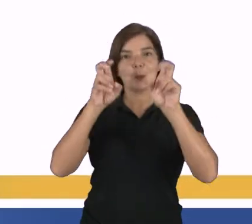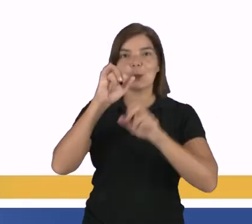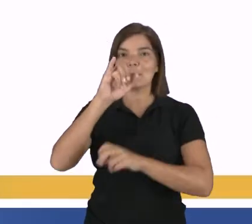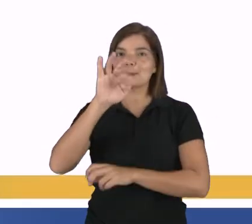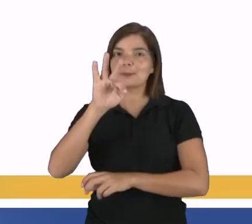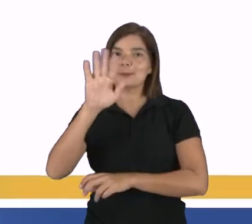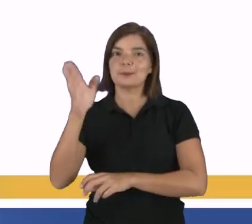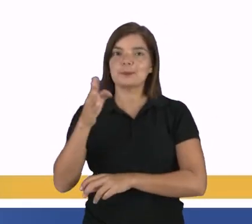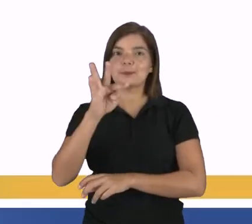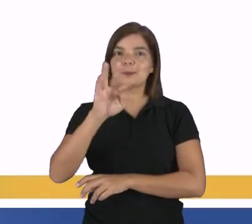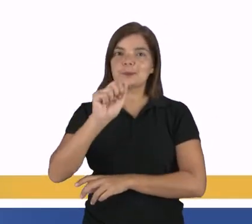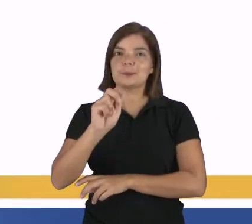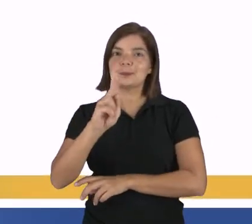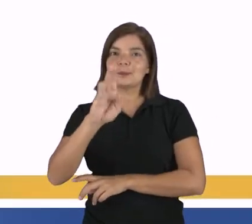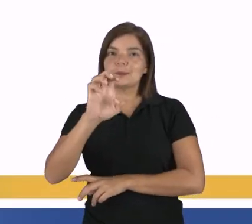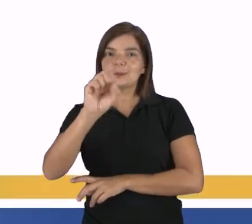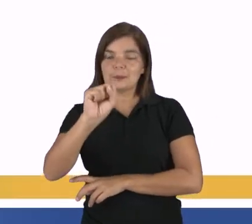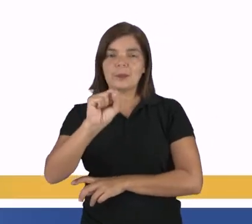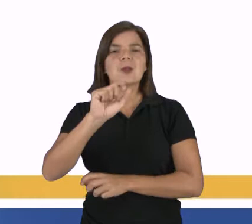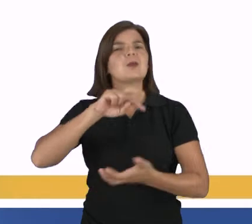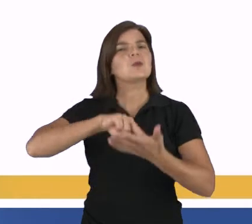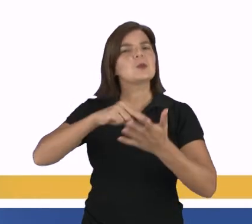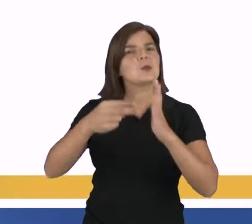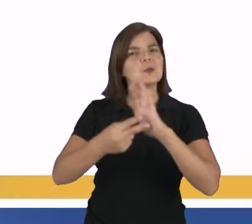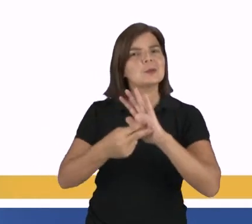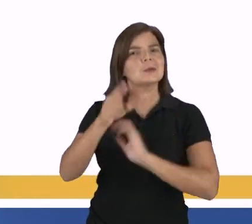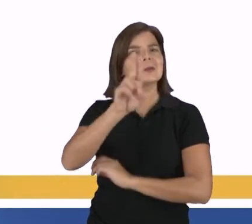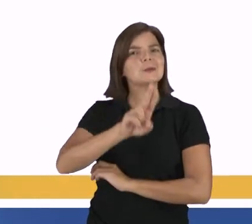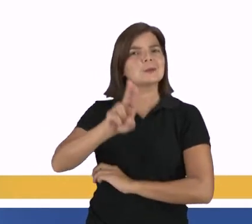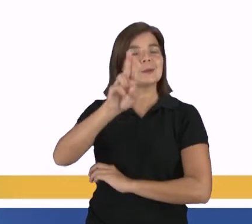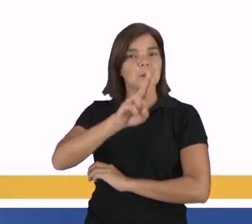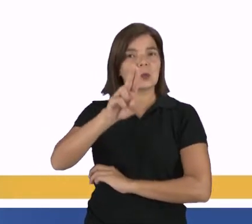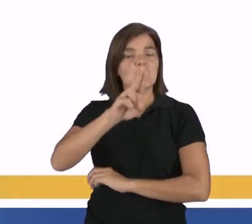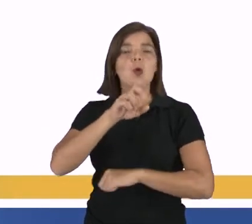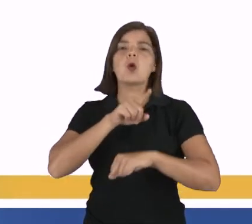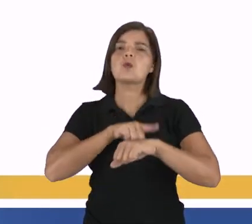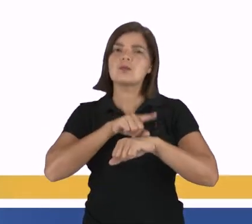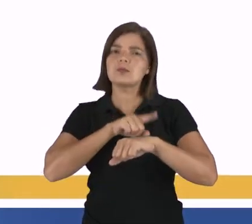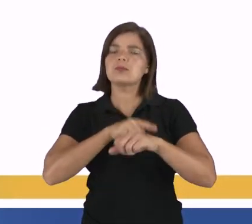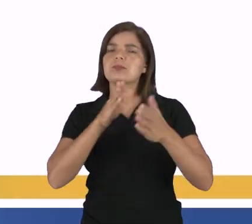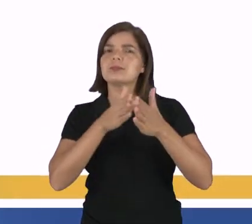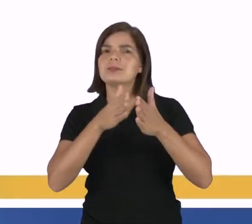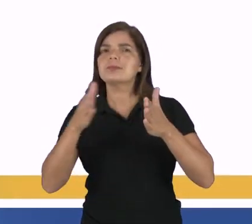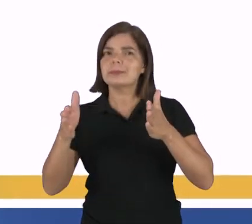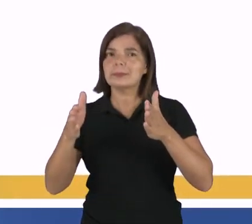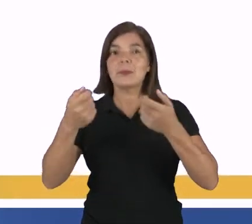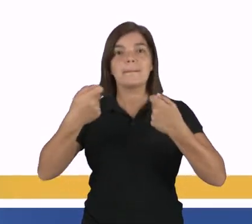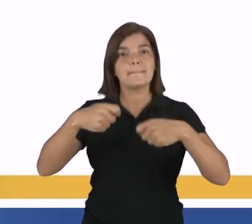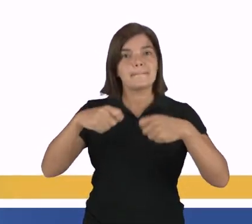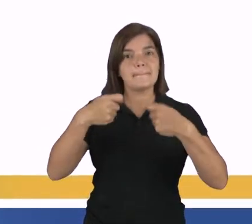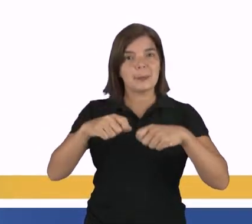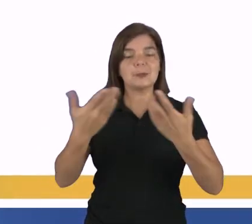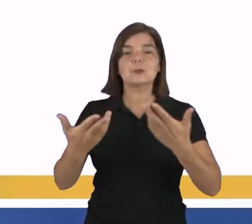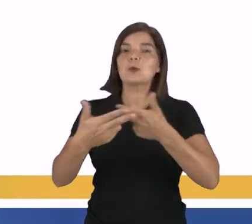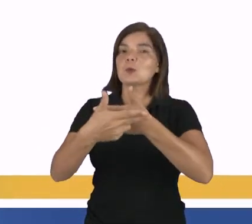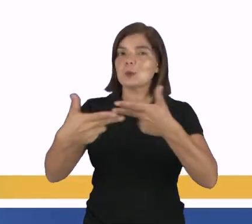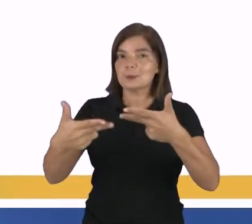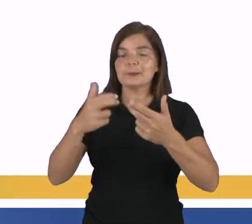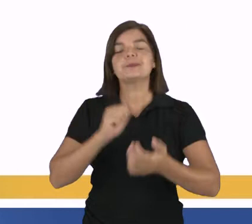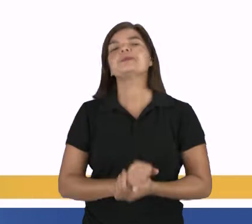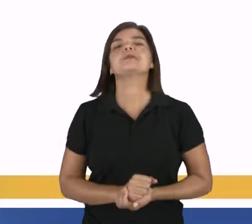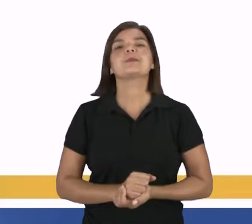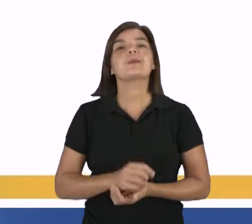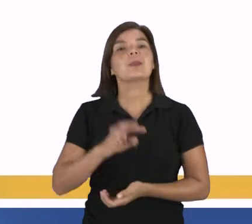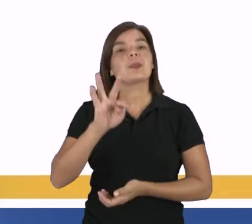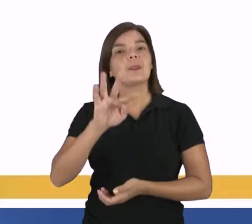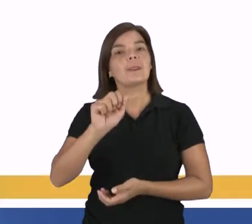takes. Esta forma it takes é usada para expressar um período de tempo necessário para completar uma ação. It takes